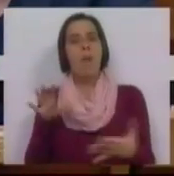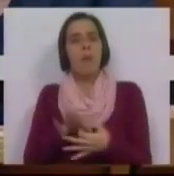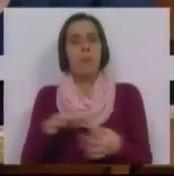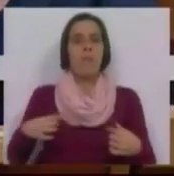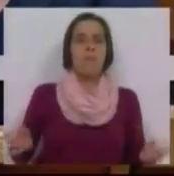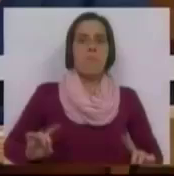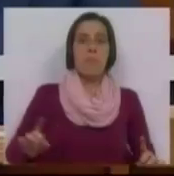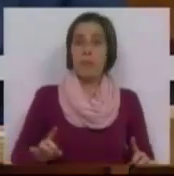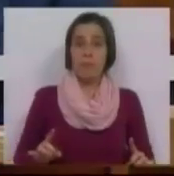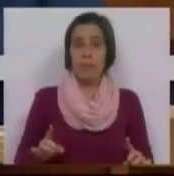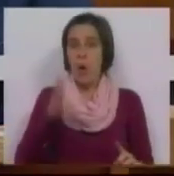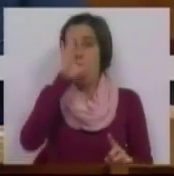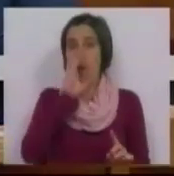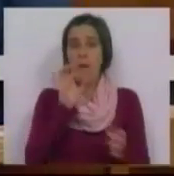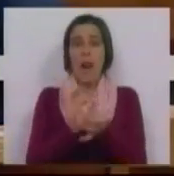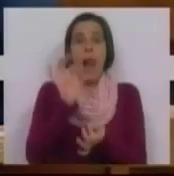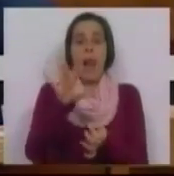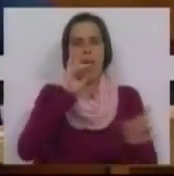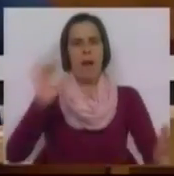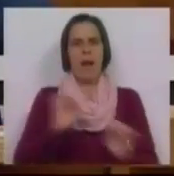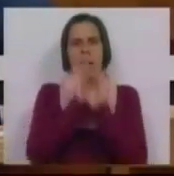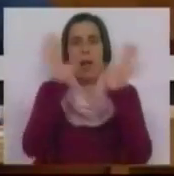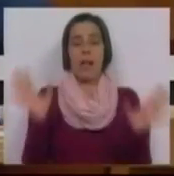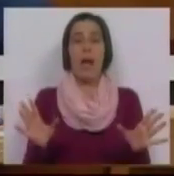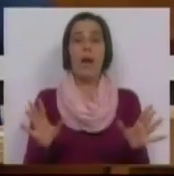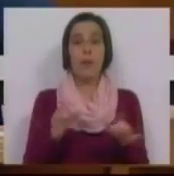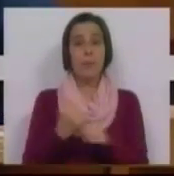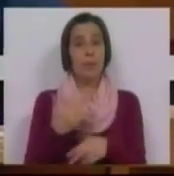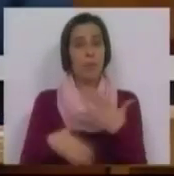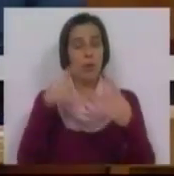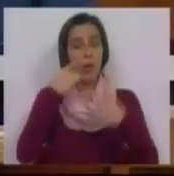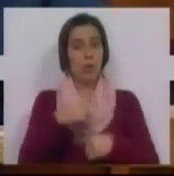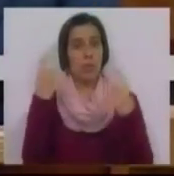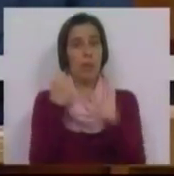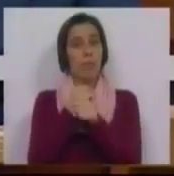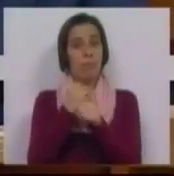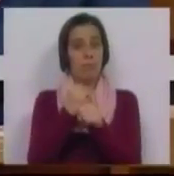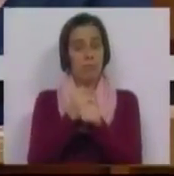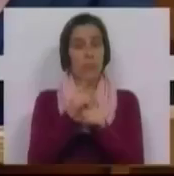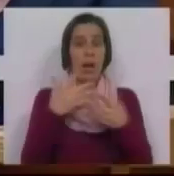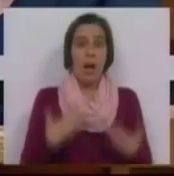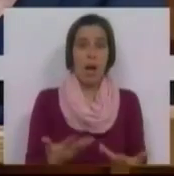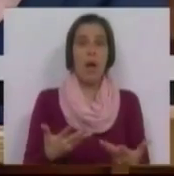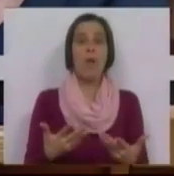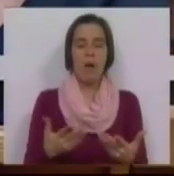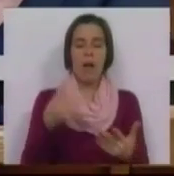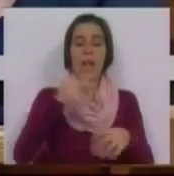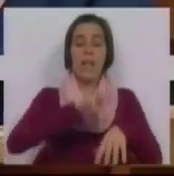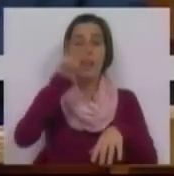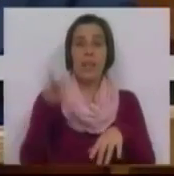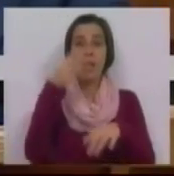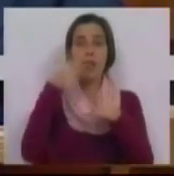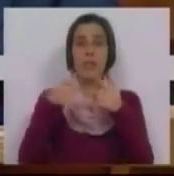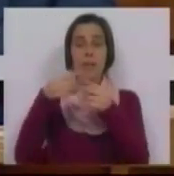respeito. O sinal que o Governo deixa é claro. Com os funcionários públicos a trabalharem desde agora mais 3 horas